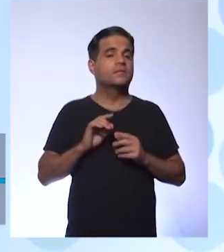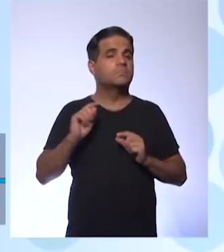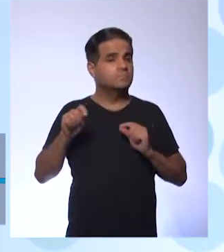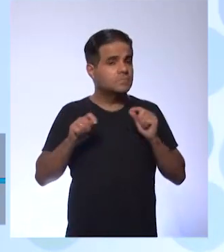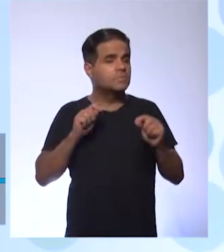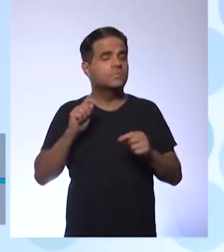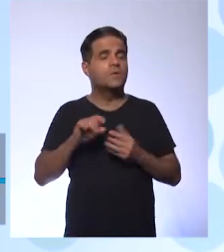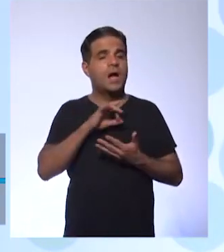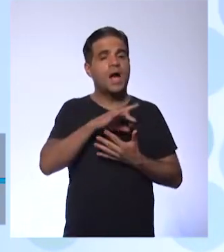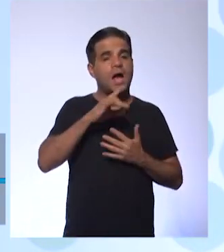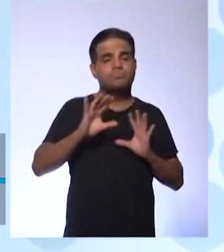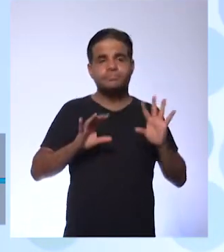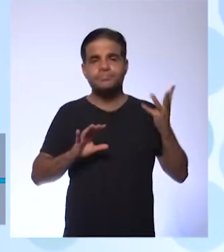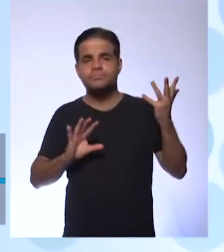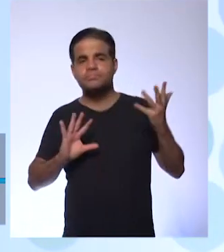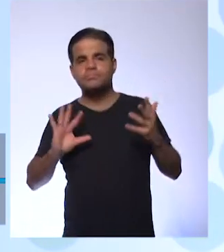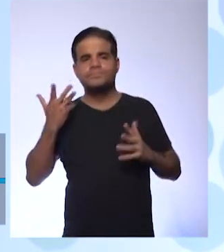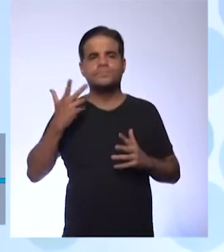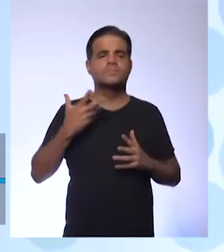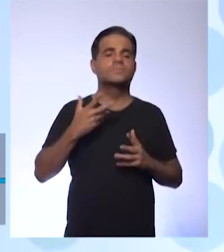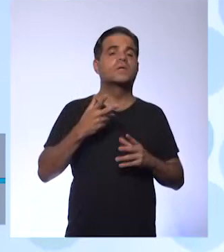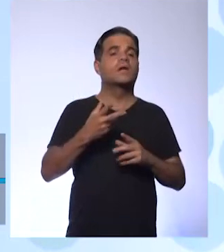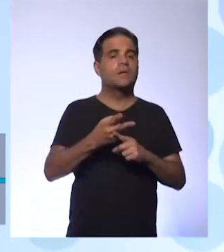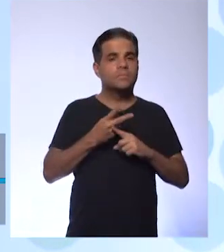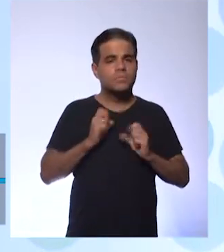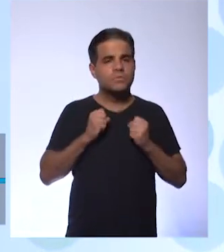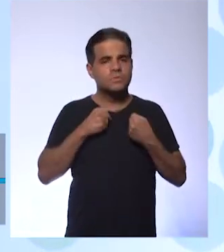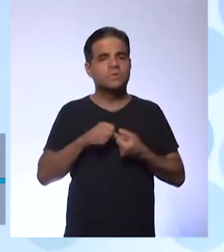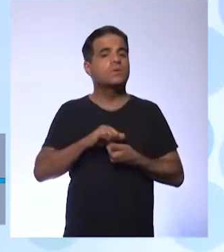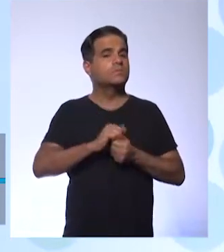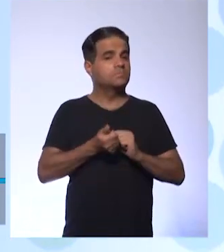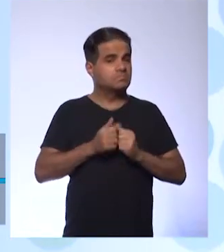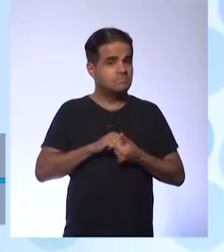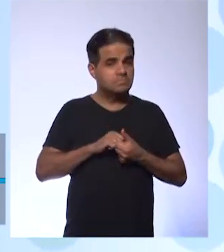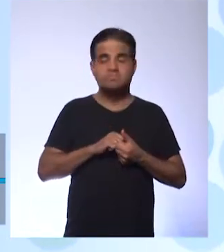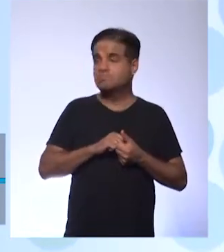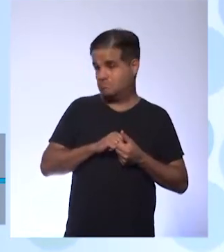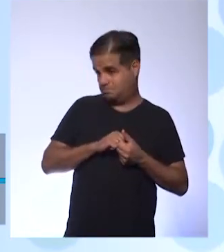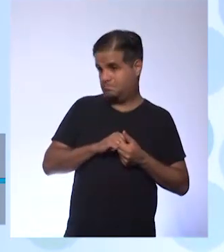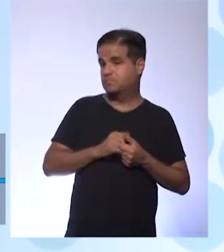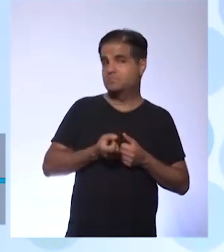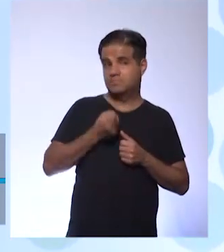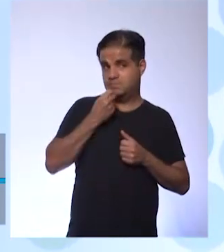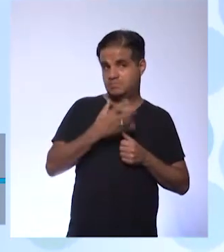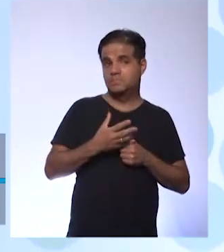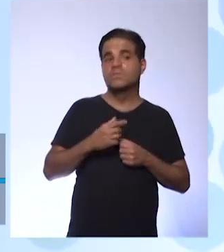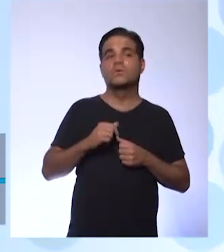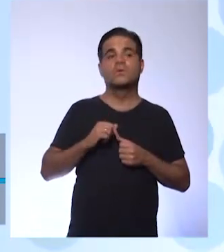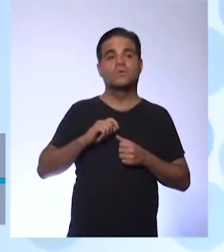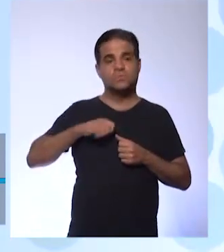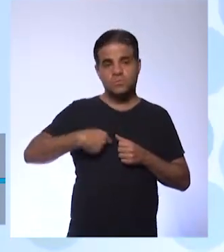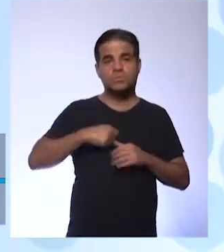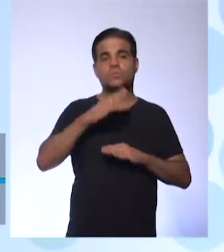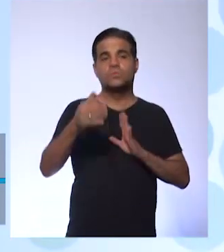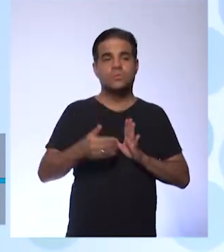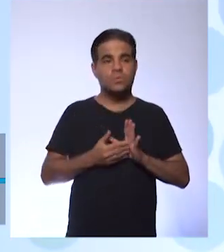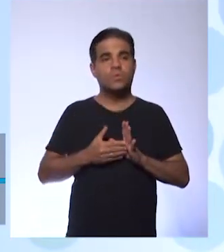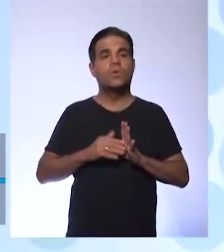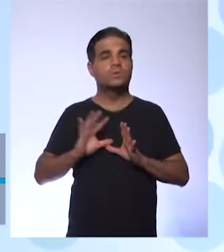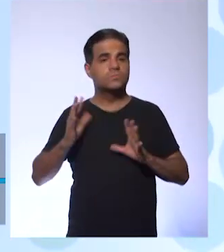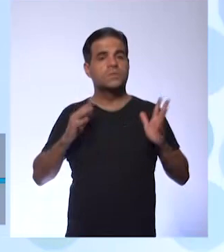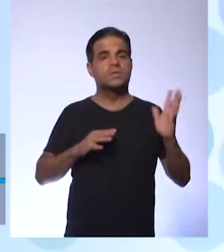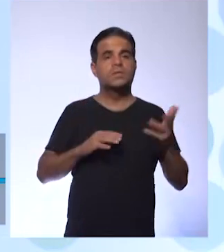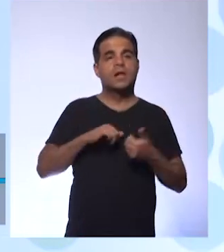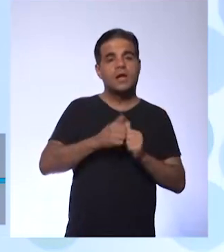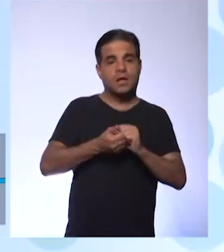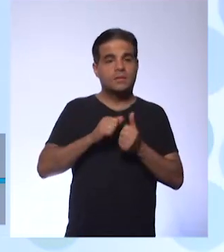Sim. A cada circunstância, ela busca sempre se adaptar. Mas eu sou todas nas circunstâncias que me atribuem, porque ela